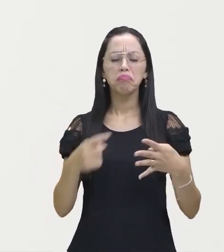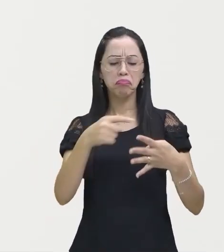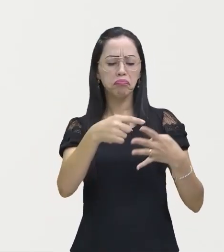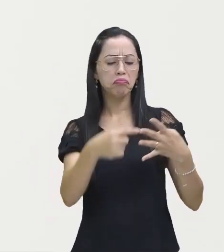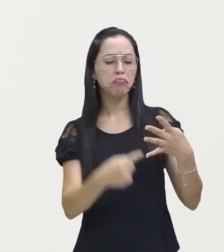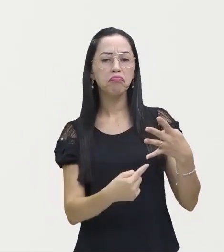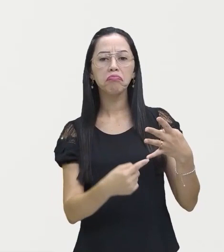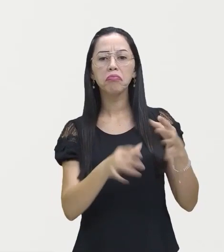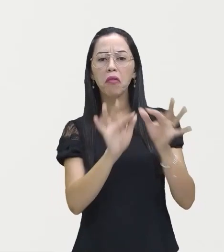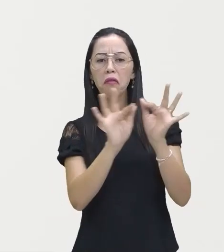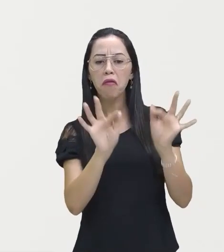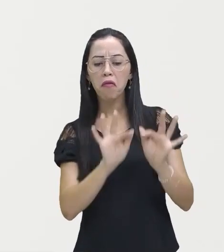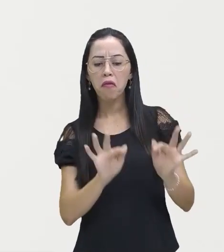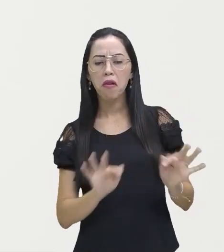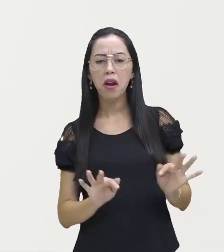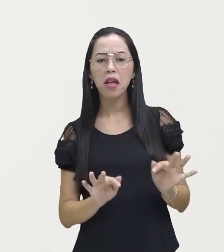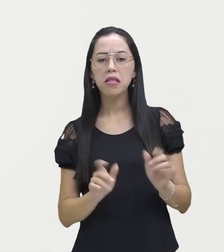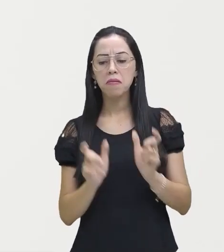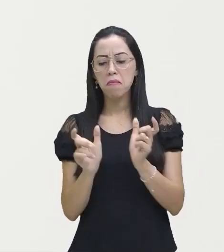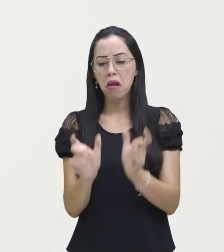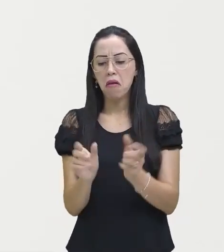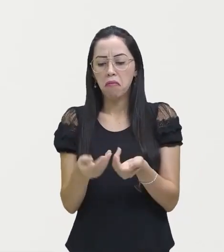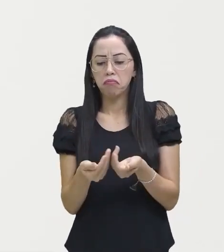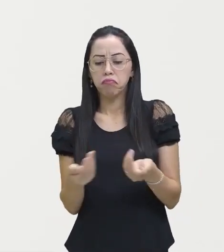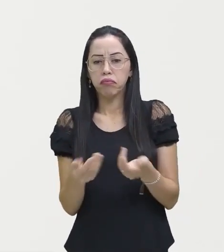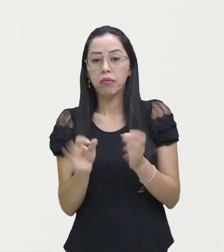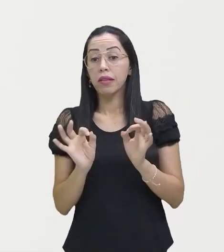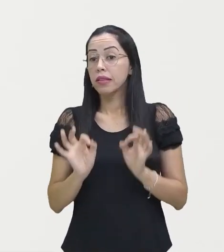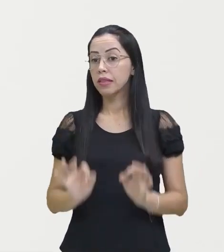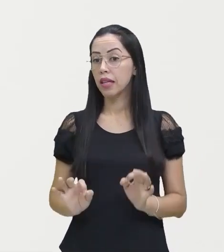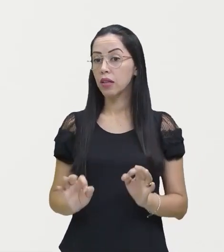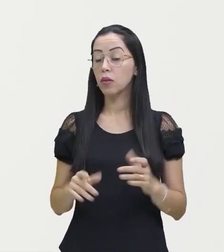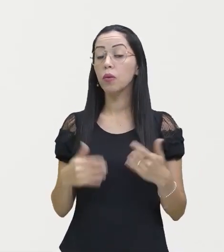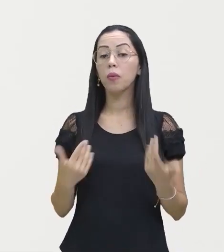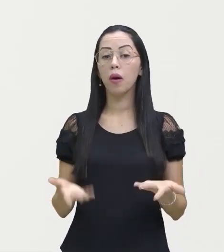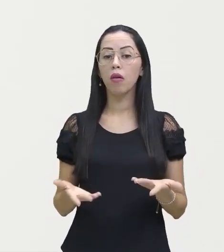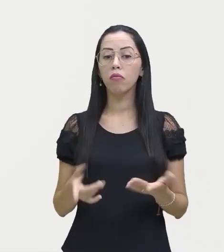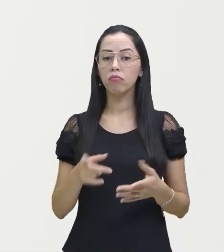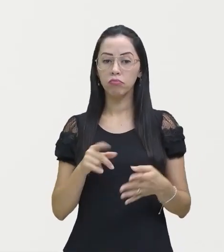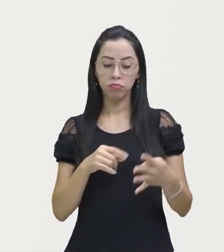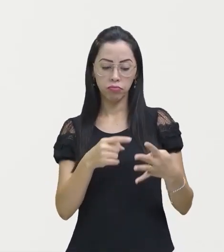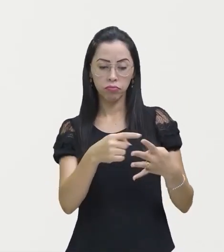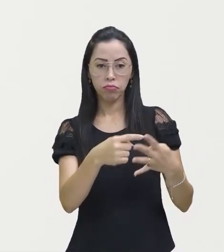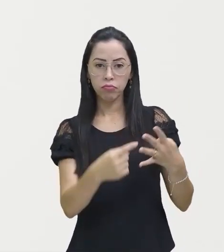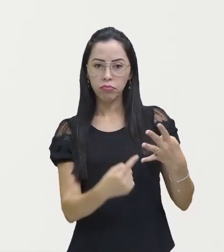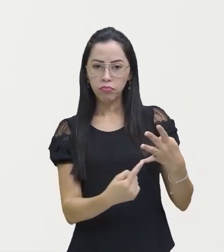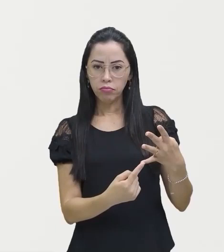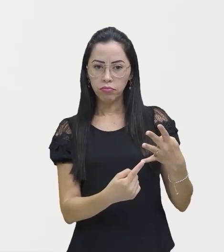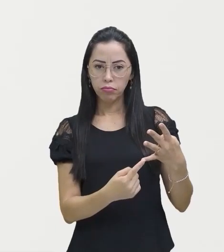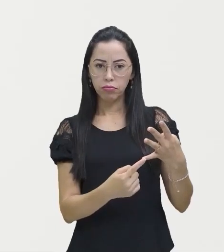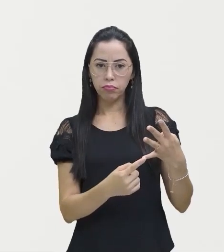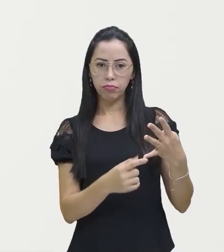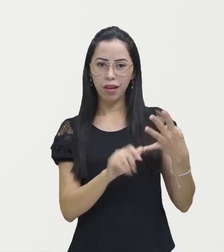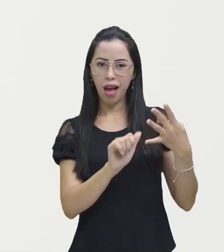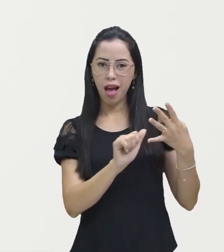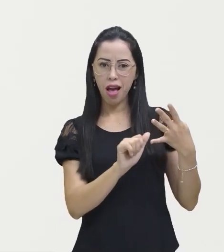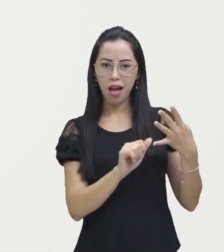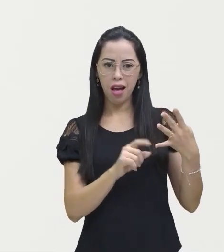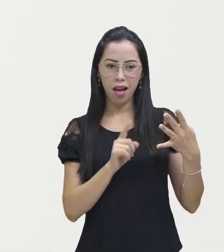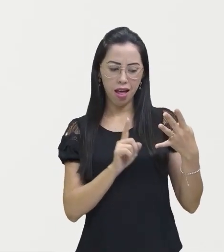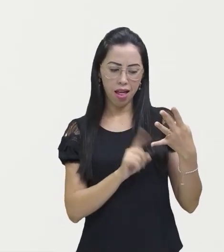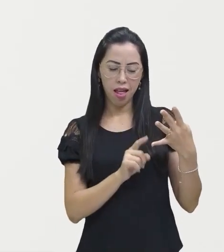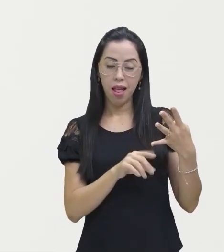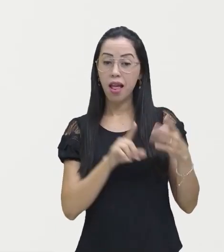escrito corretamente? E aí, você pensou? Será que você acertou? A Linda Rosa Juvenil, letra